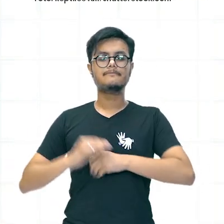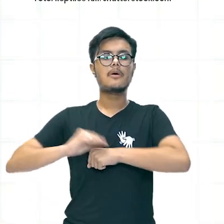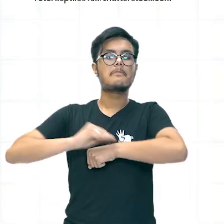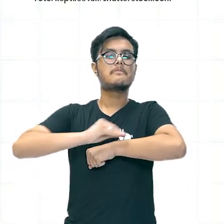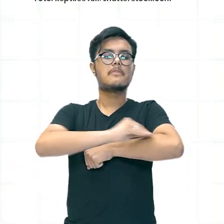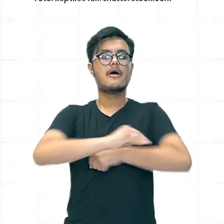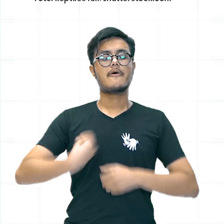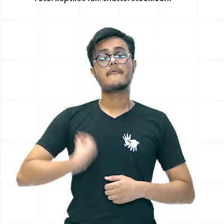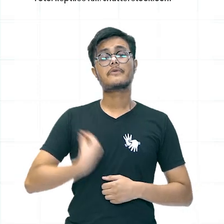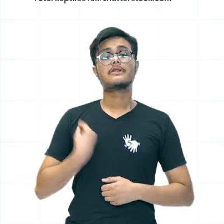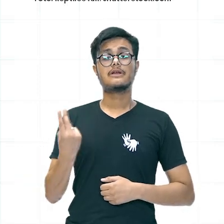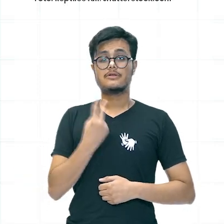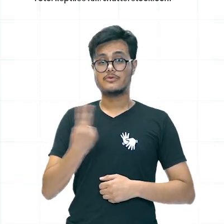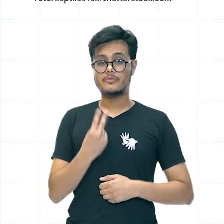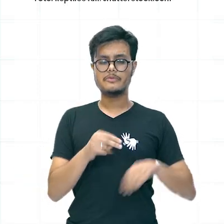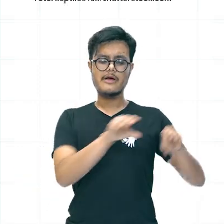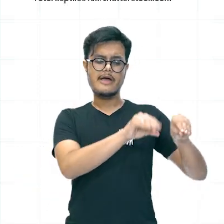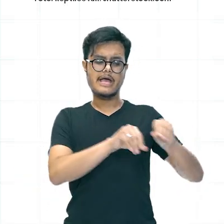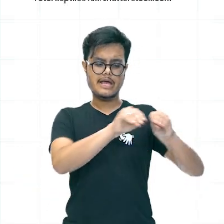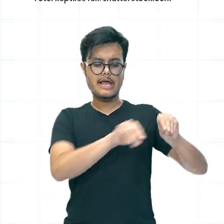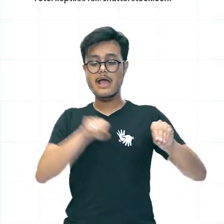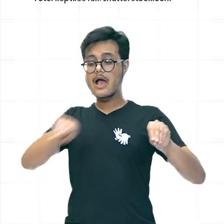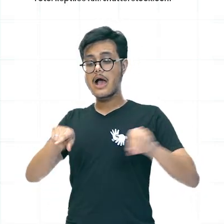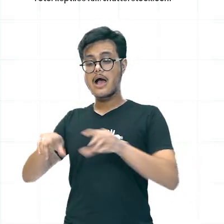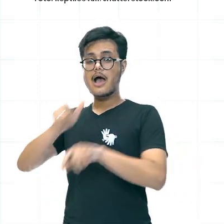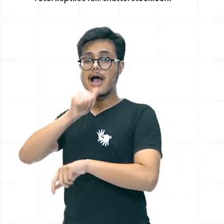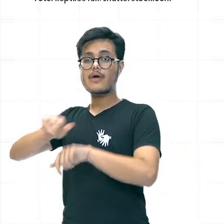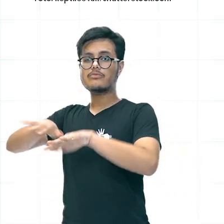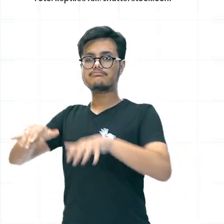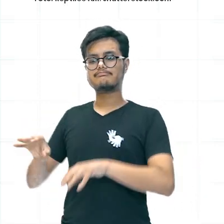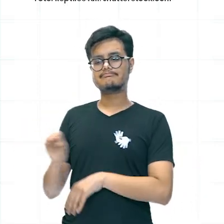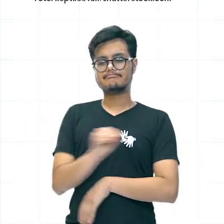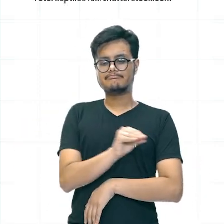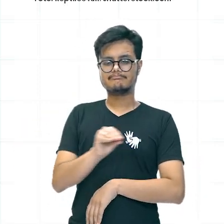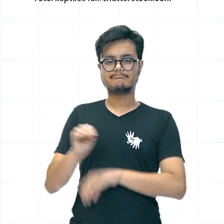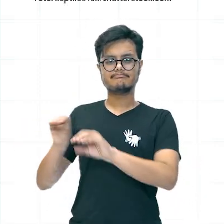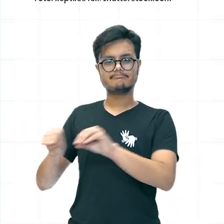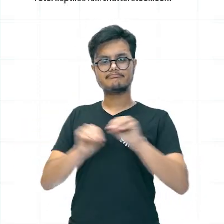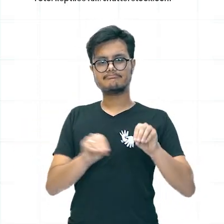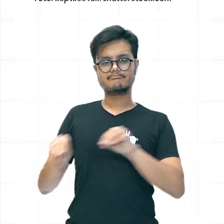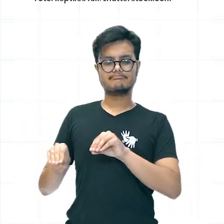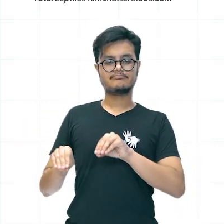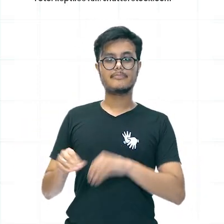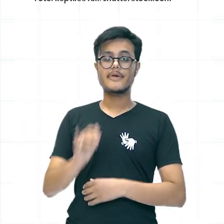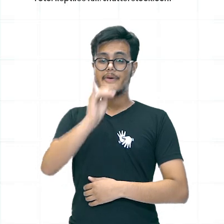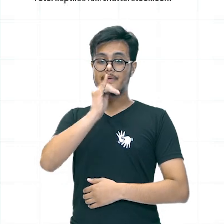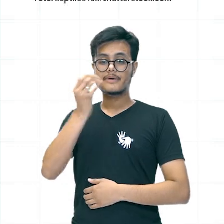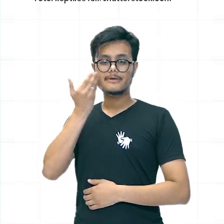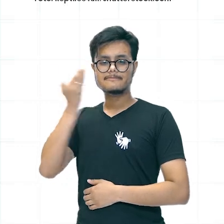animais de vida dupla, ou seja, eles vivem parte na água e parte na terra. Você observa aí os